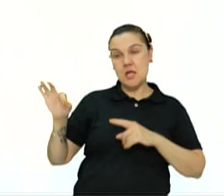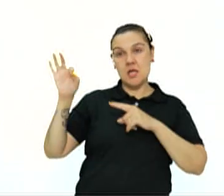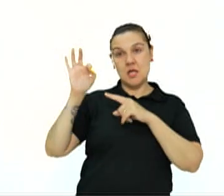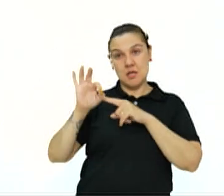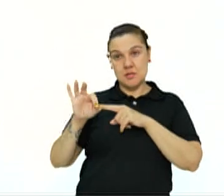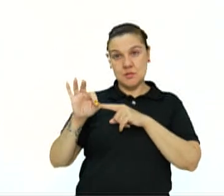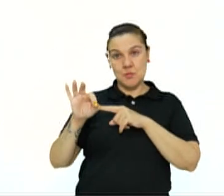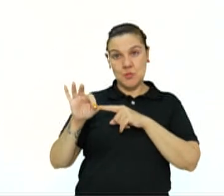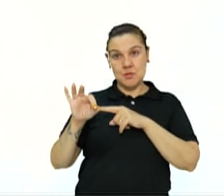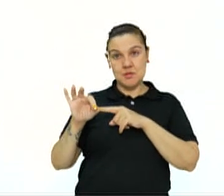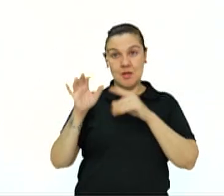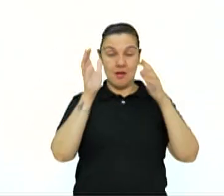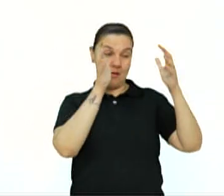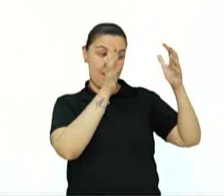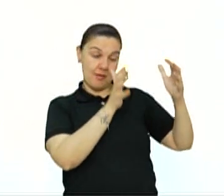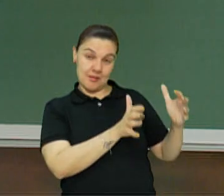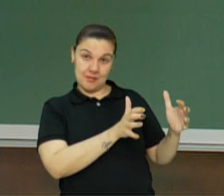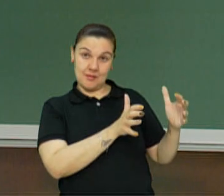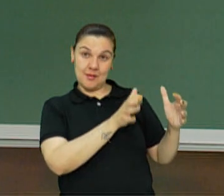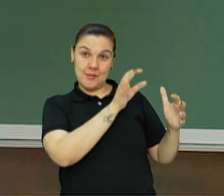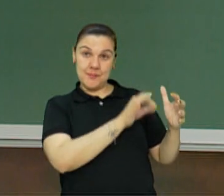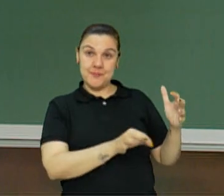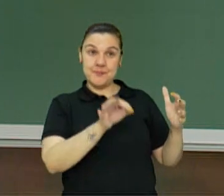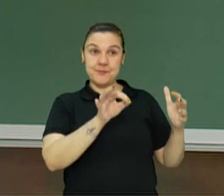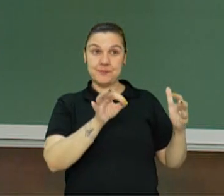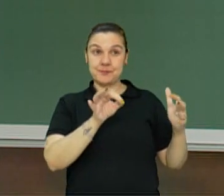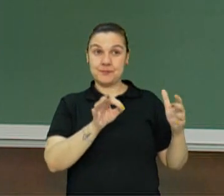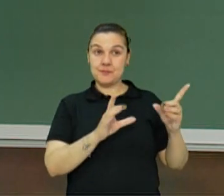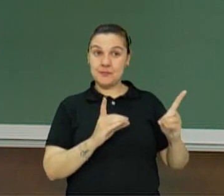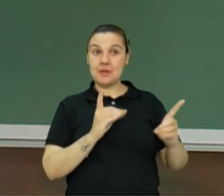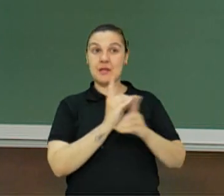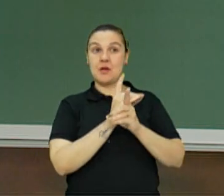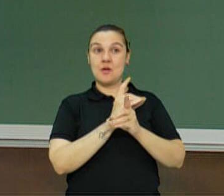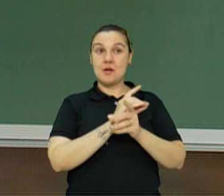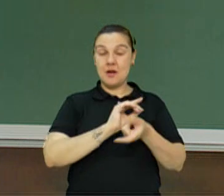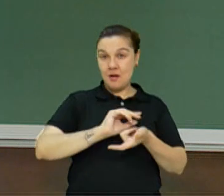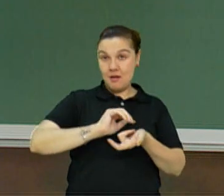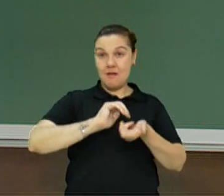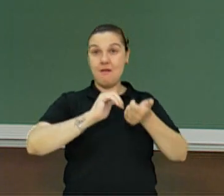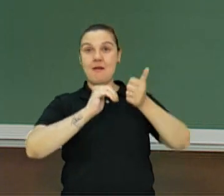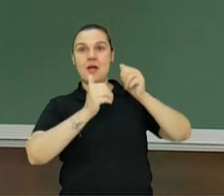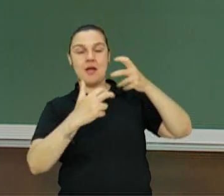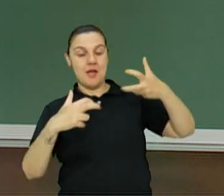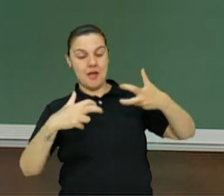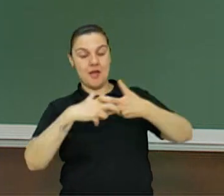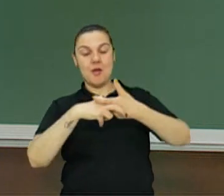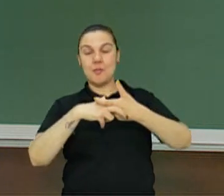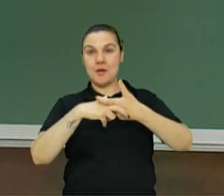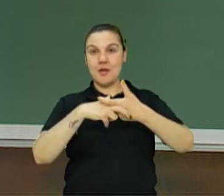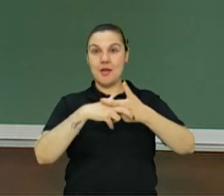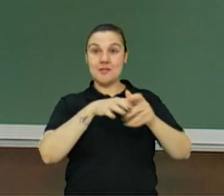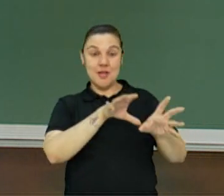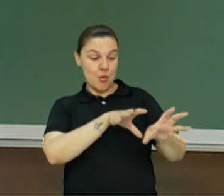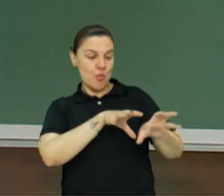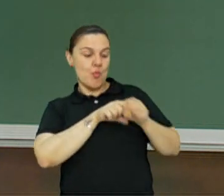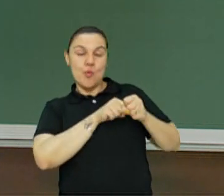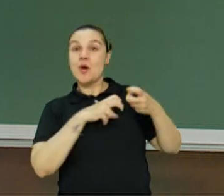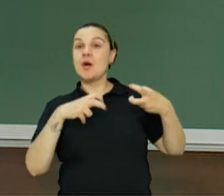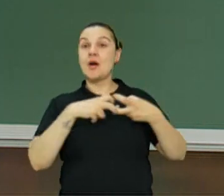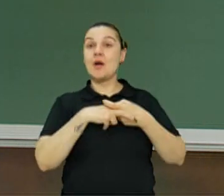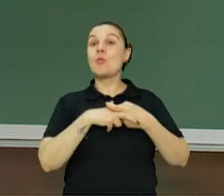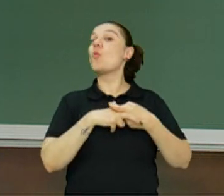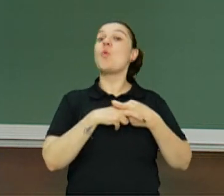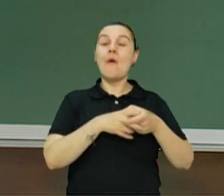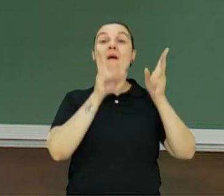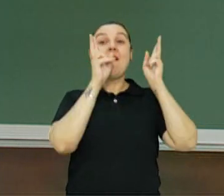estavam neste ambiente geográfico, quando no momento da reprodução, elas só conseguem se atrair, se acasalar